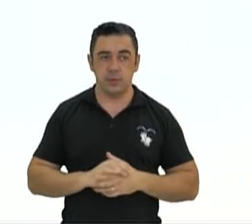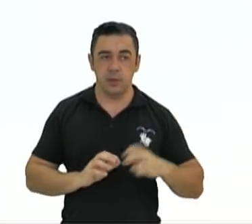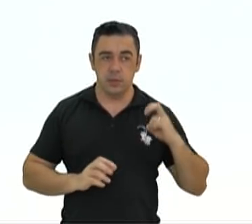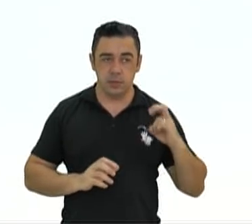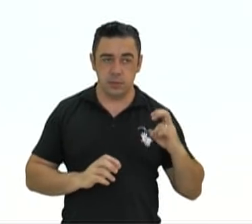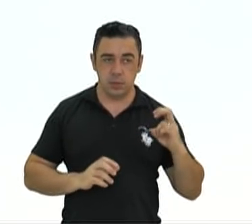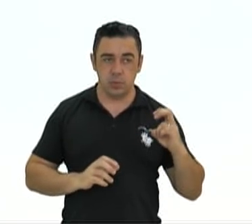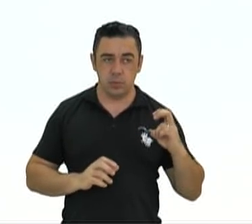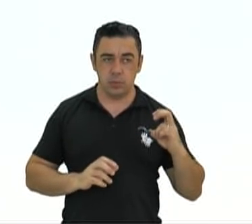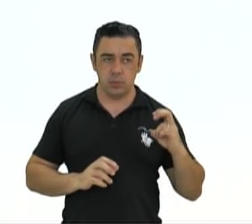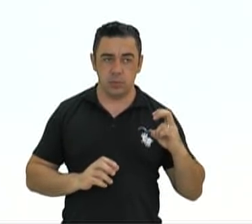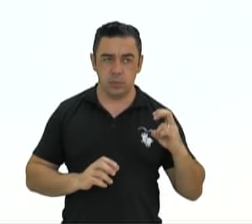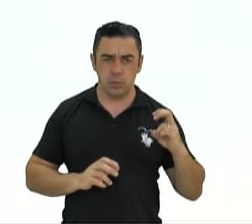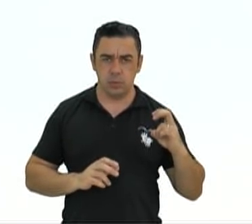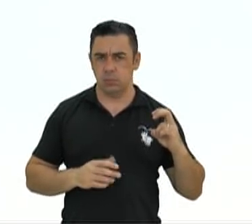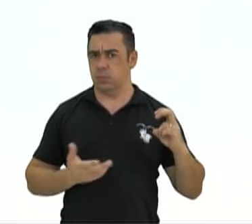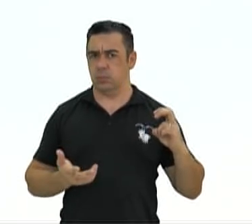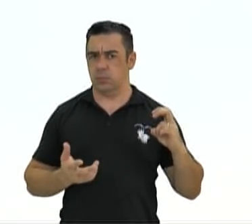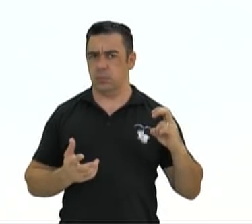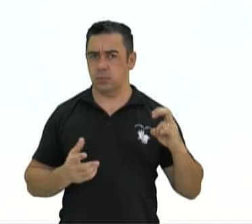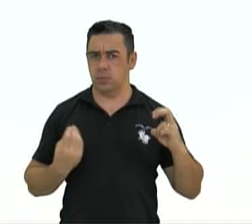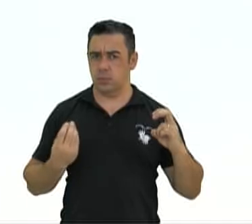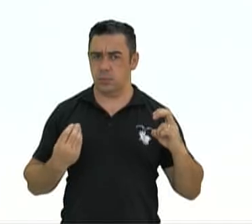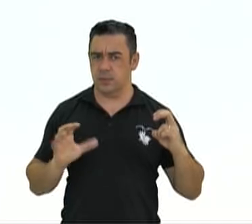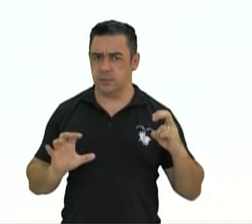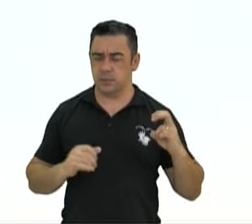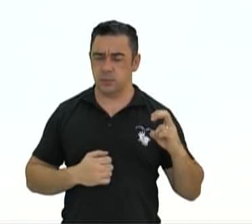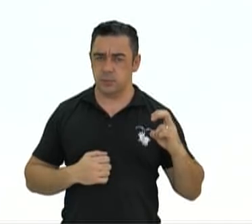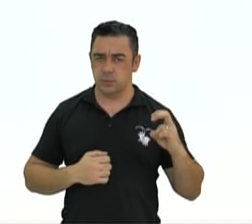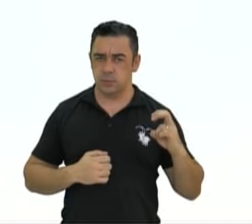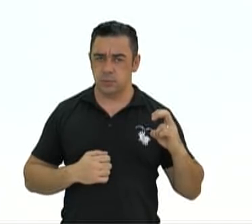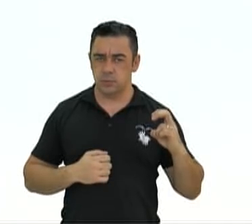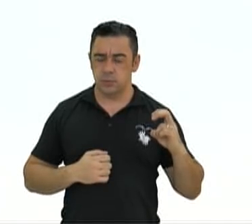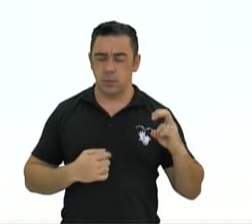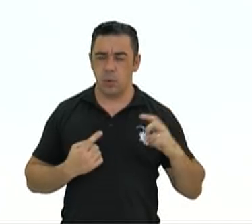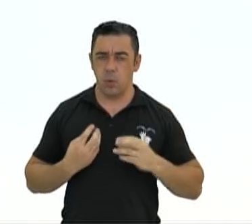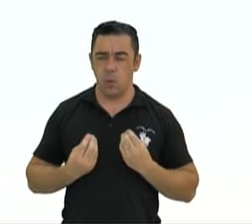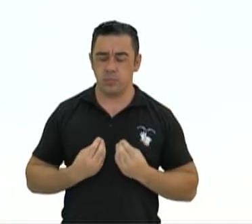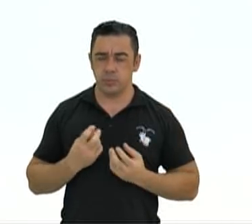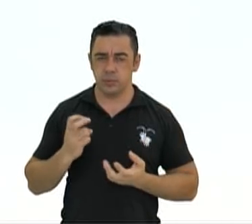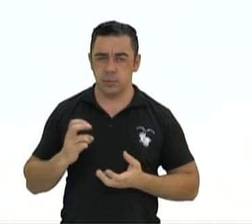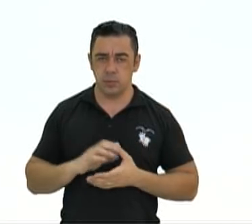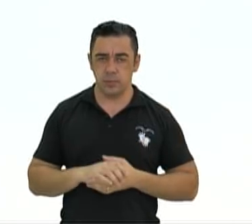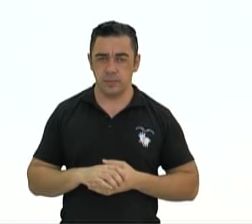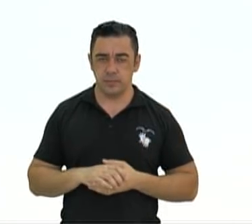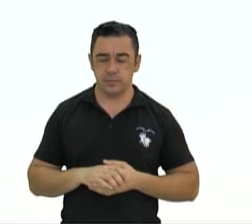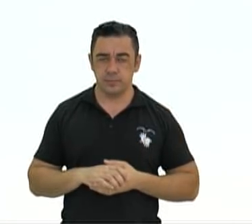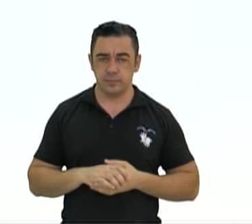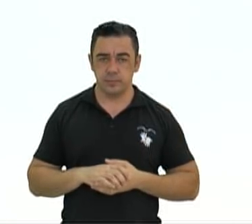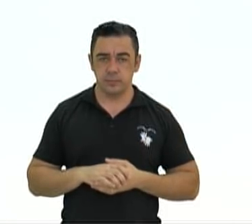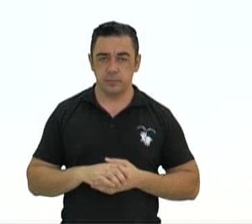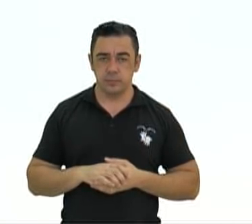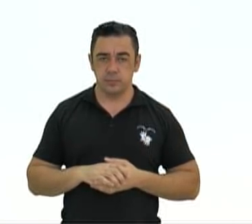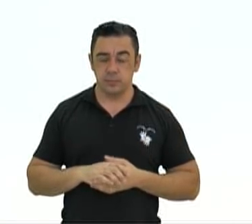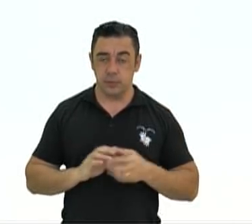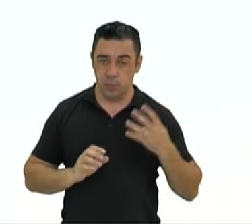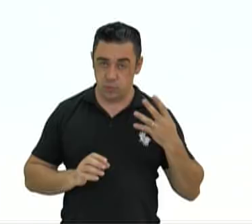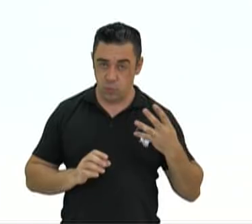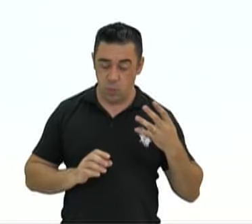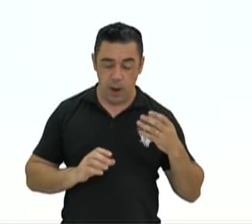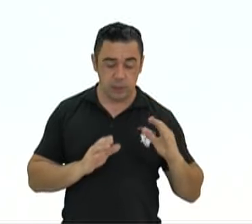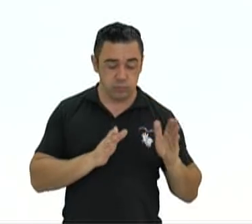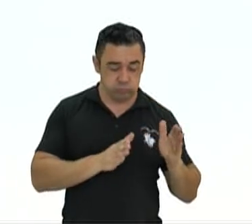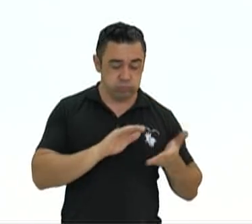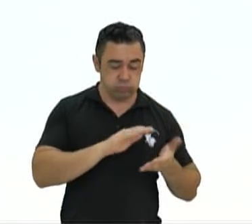5 cubinhos. Prof, tá louca? Da onde 5? Olhem lá, ó. Nós temos 4